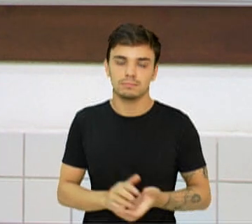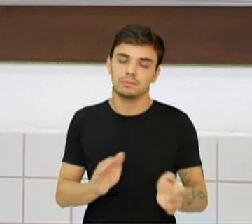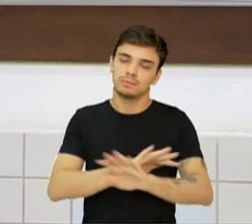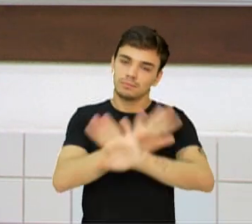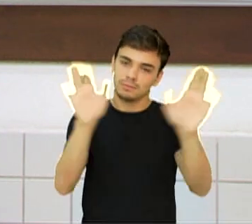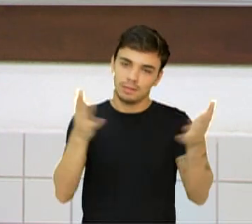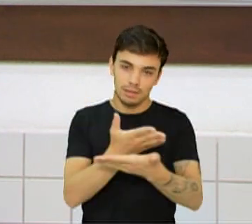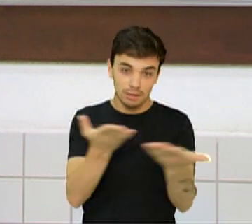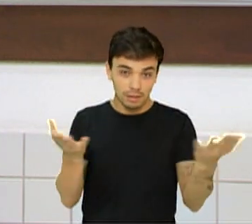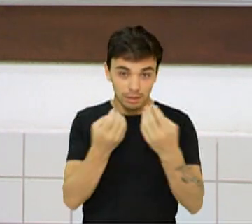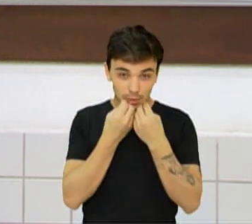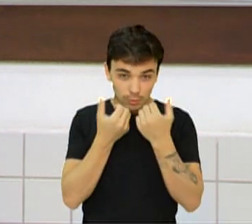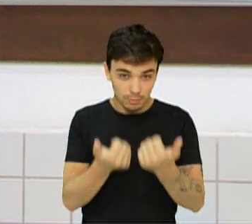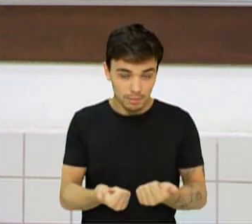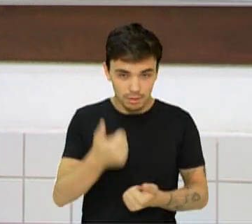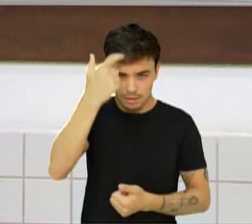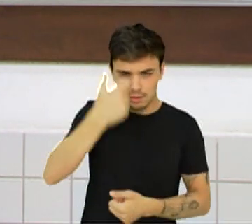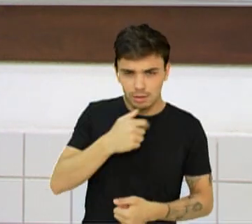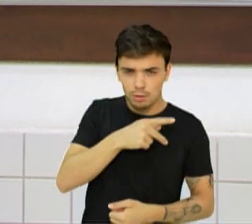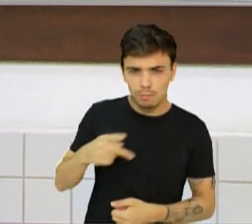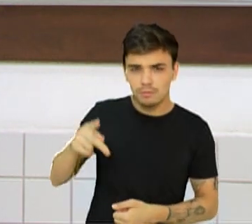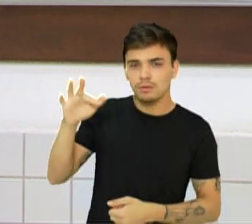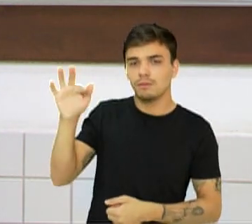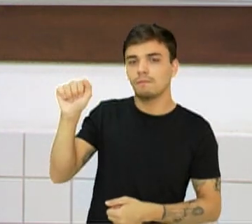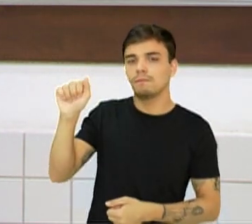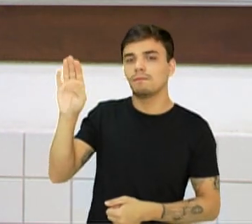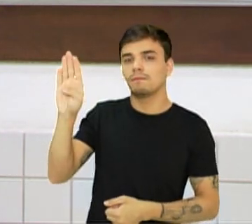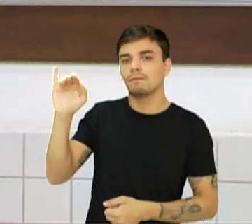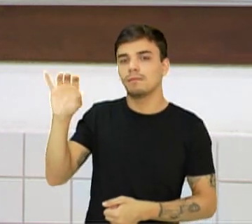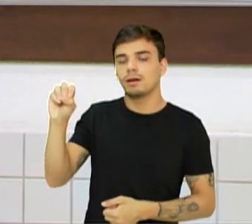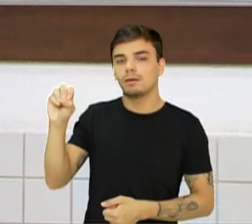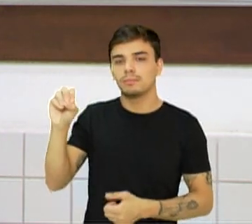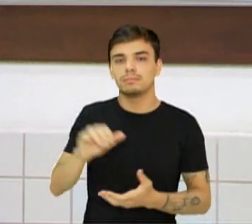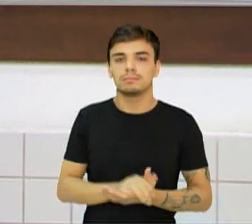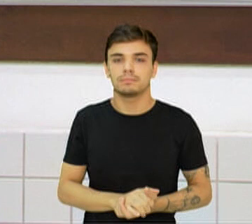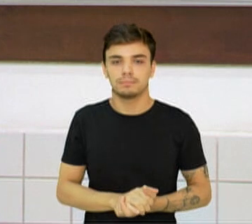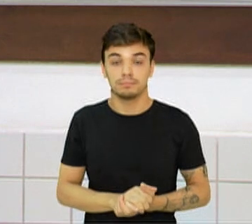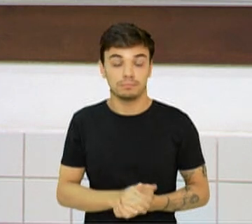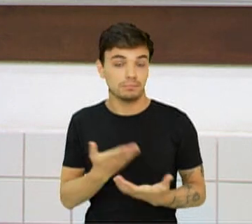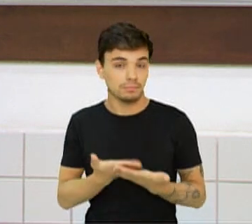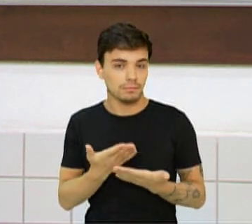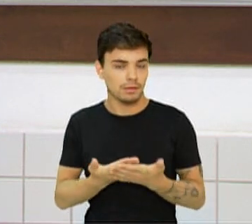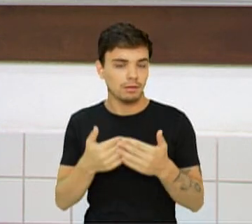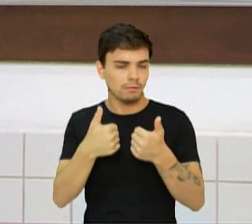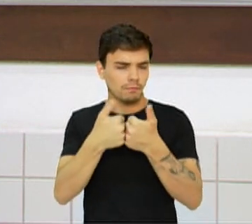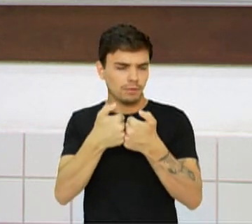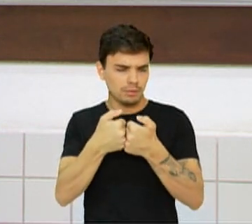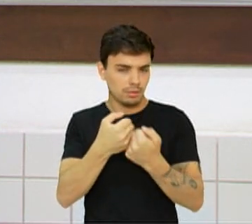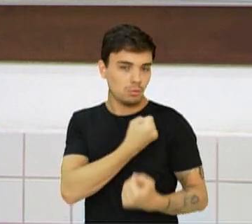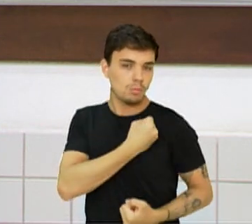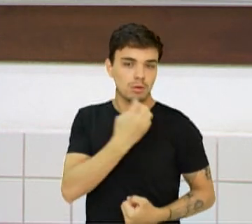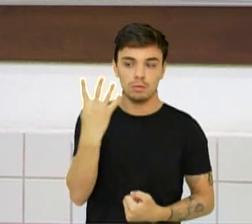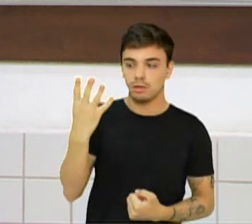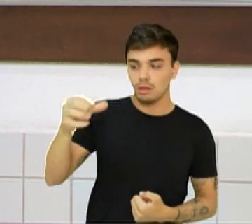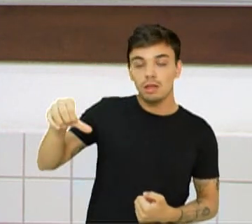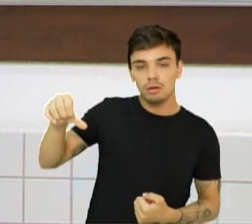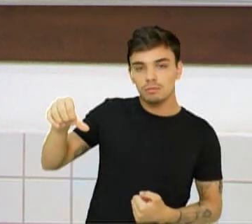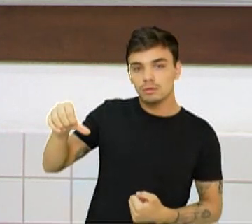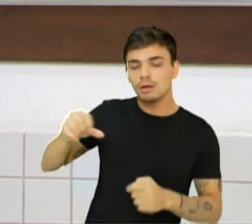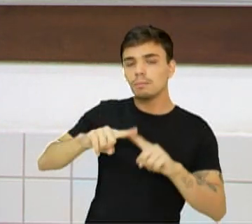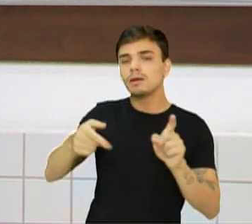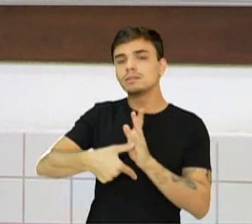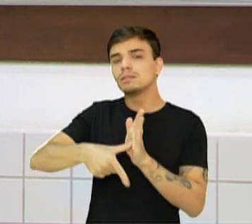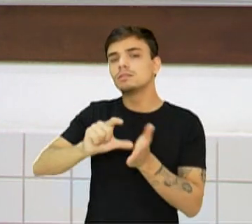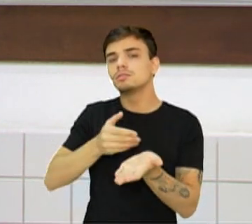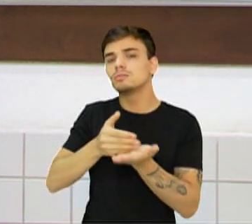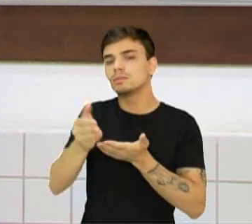Olá, gente, tudo bem? Professor Fábio Luiz de Souza, disciplina de Física, aula 49, ok? Antes de a gente